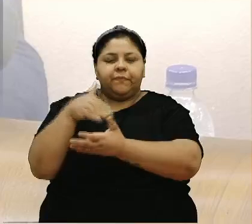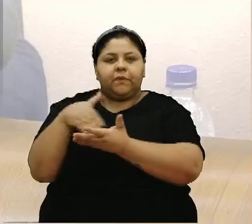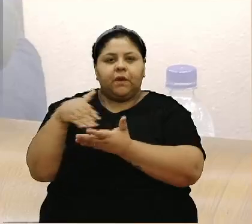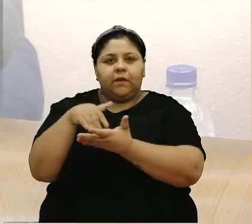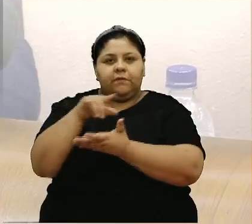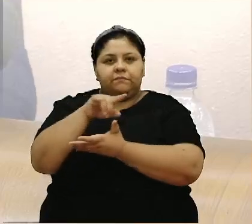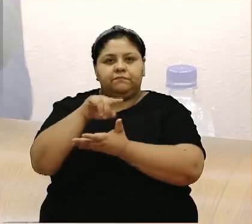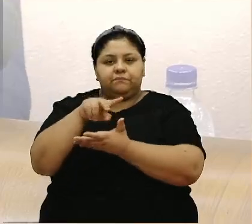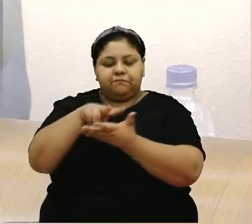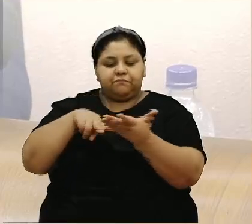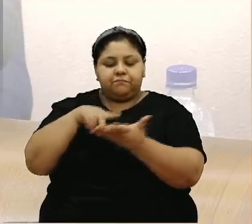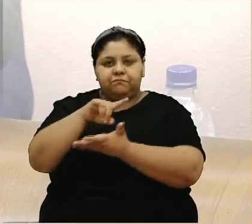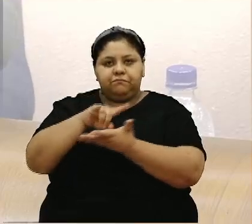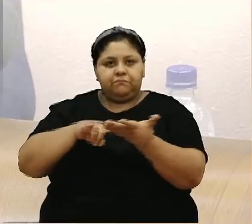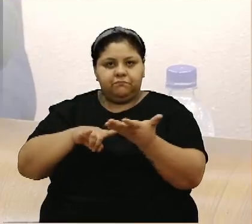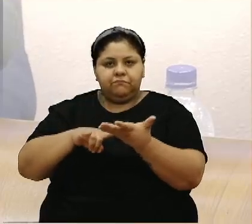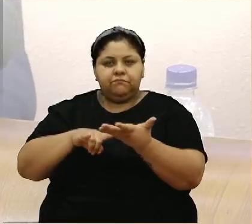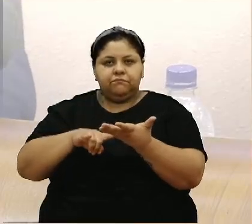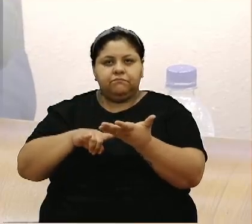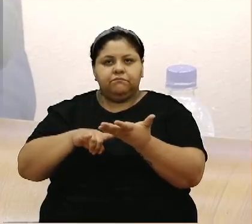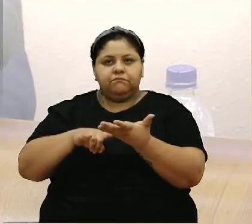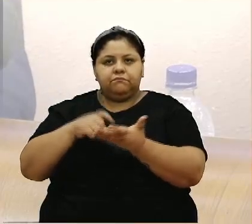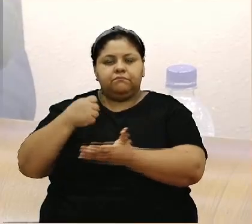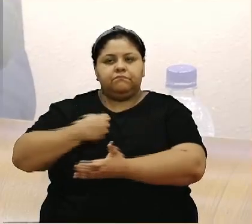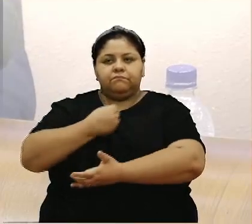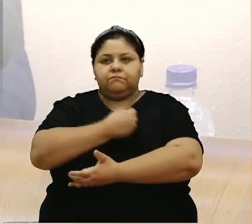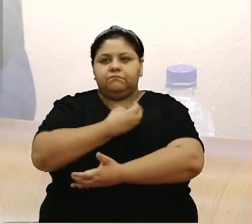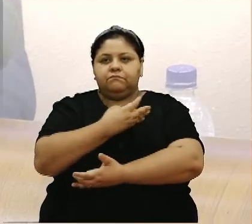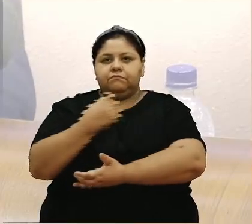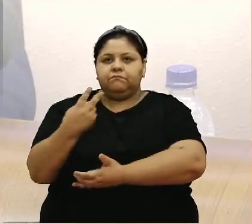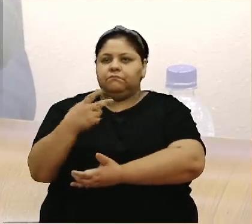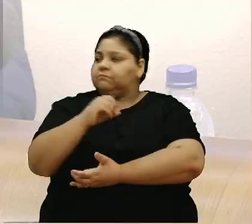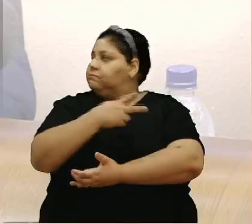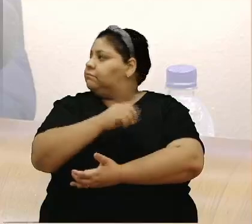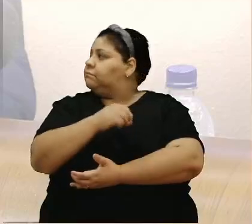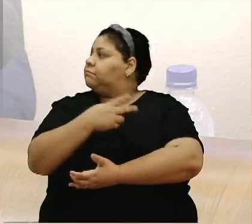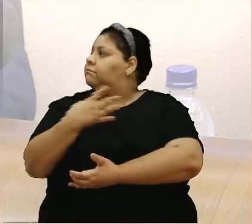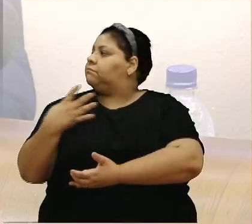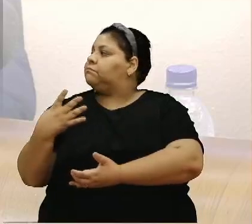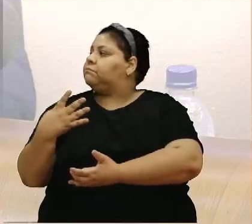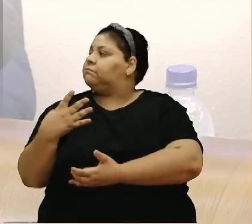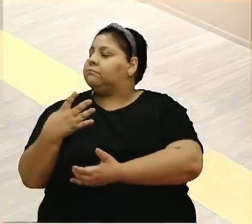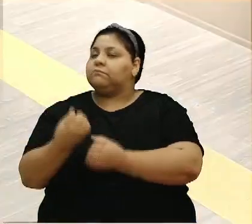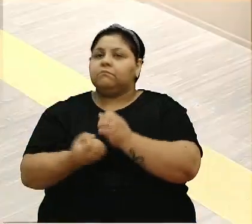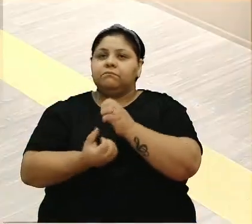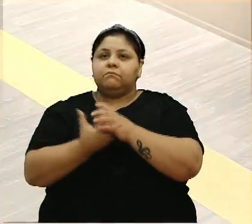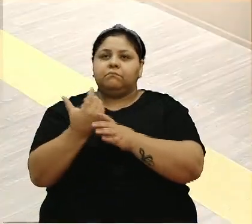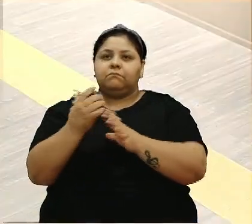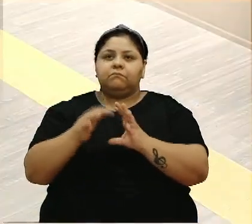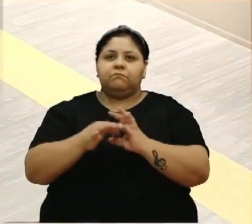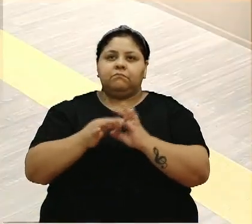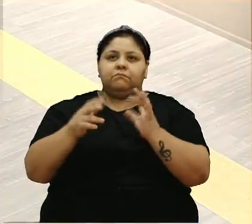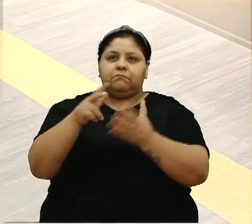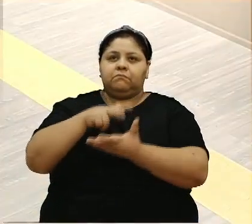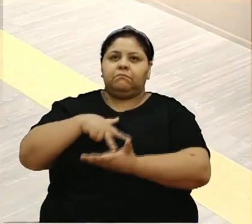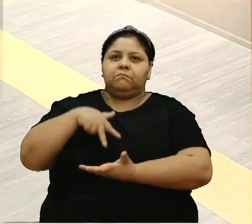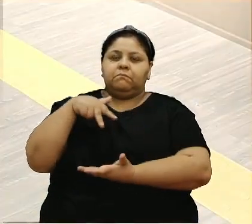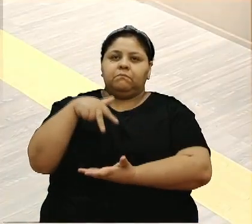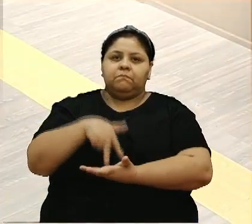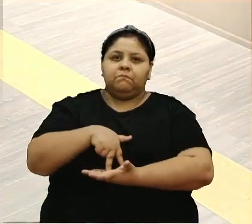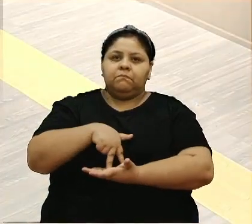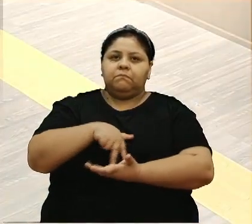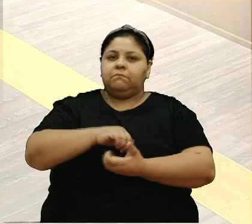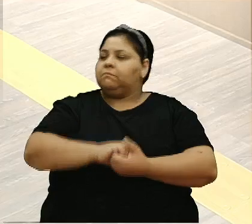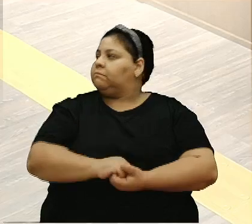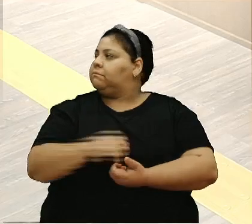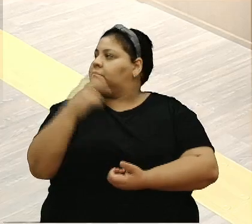faça a leitura do requerimento número 42/2024, que originou a presente tribuna livre.